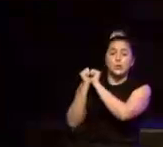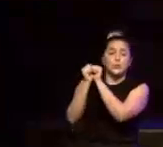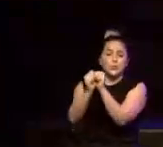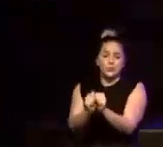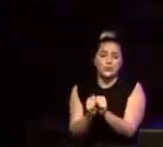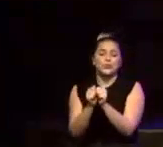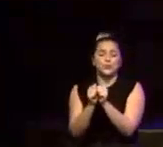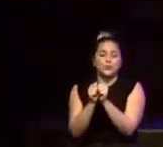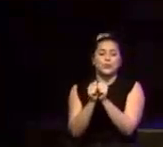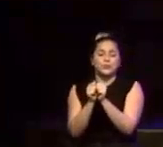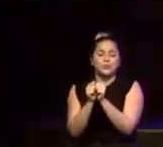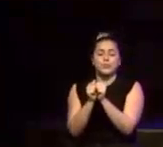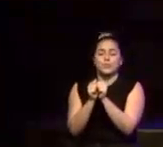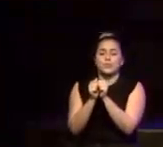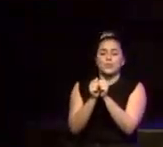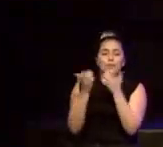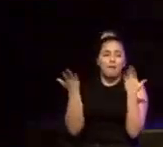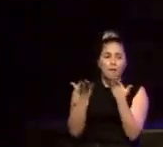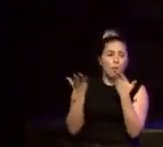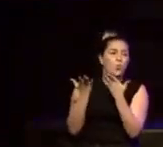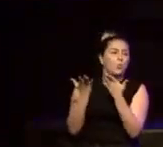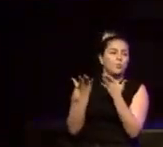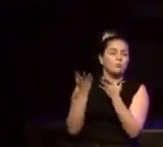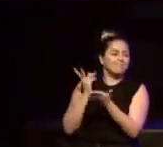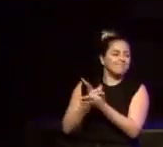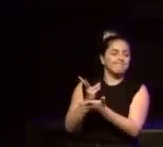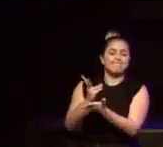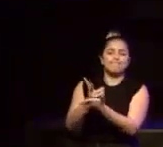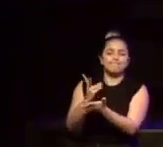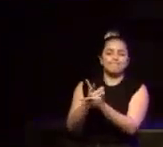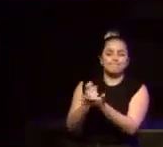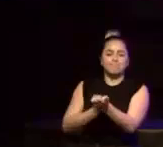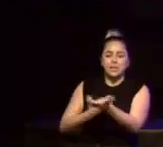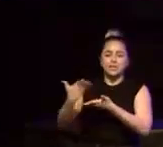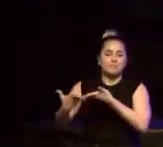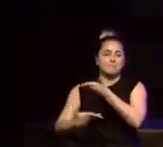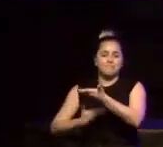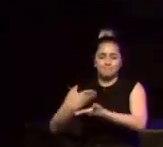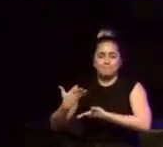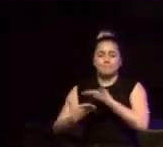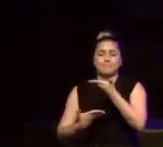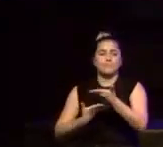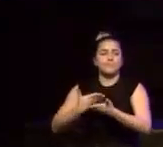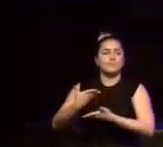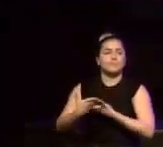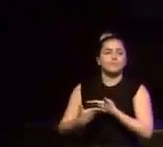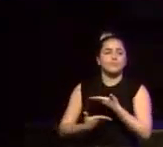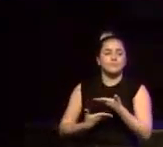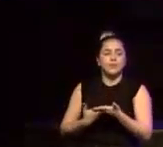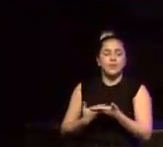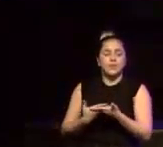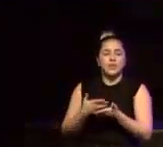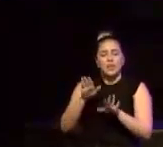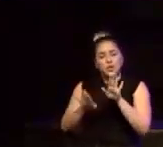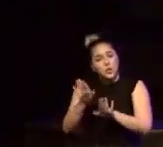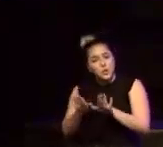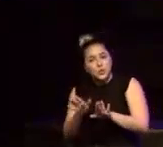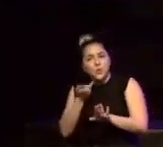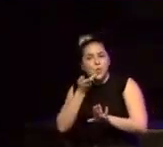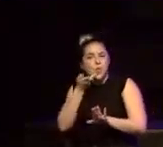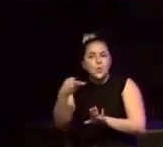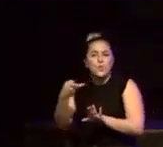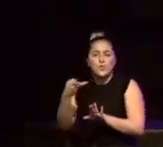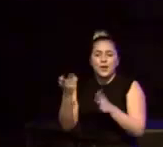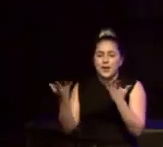se reuniram e continuaram a congregar e viver um para os outros. Talvez eu nunca tenha falado isso com a força que eu estou dizendo